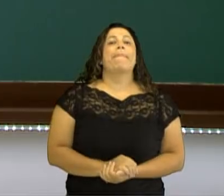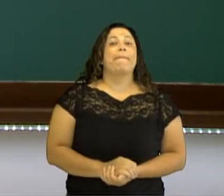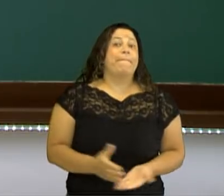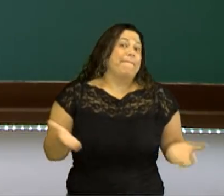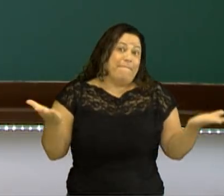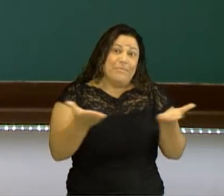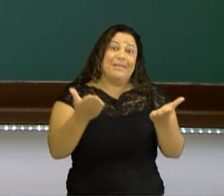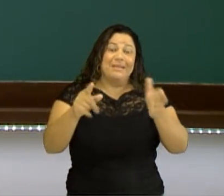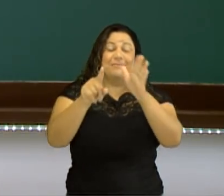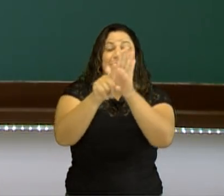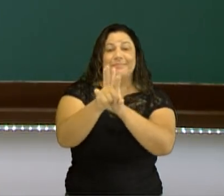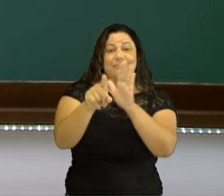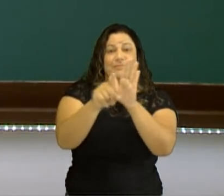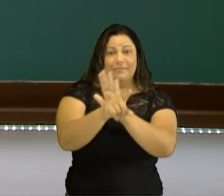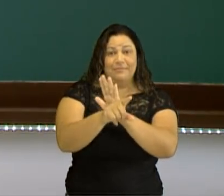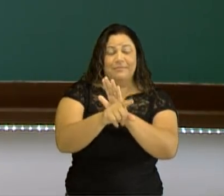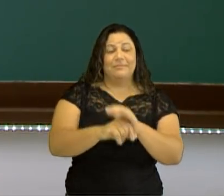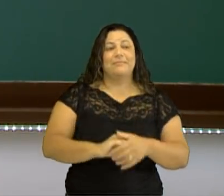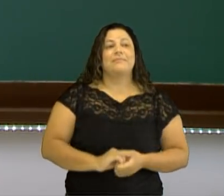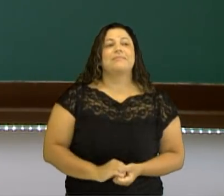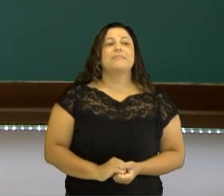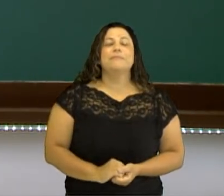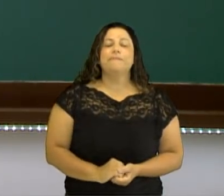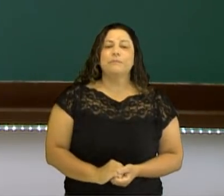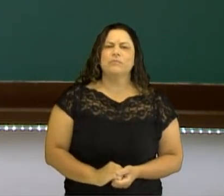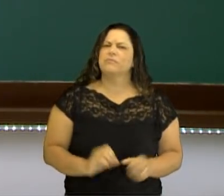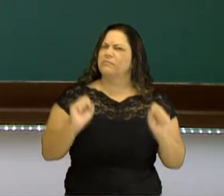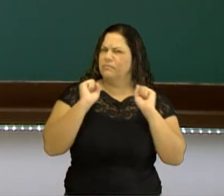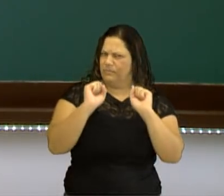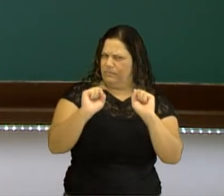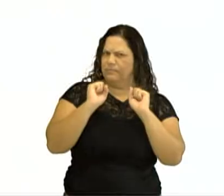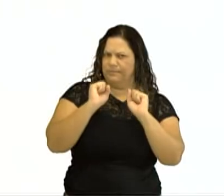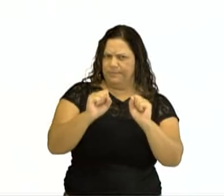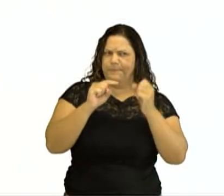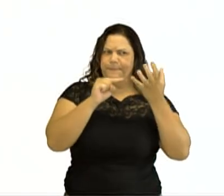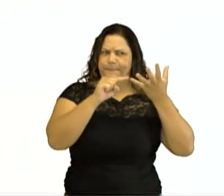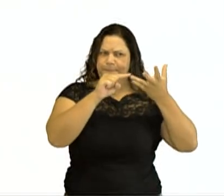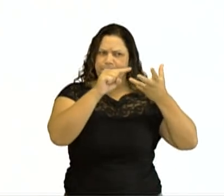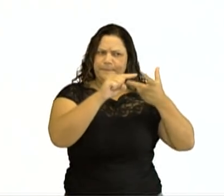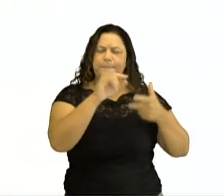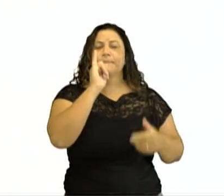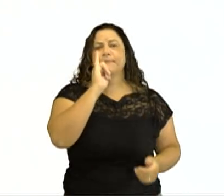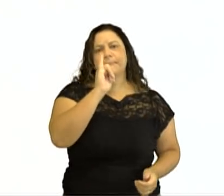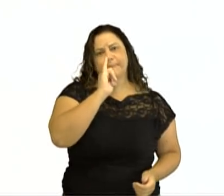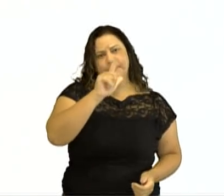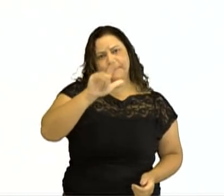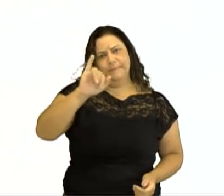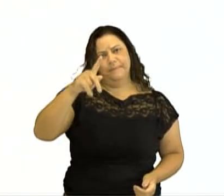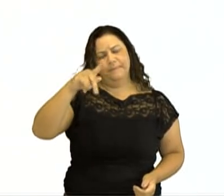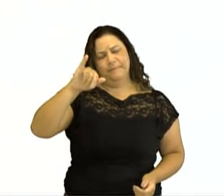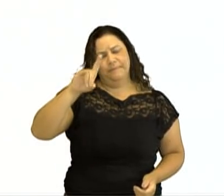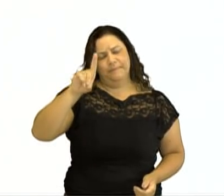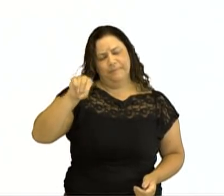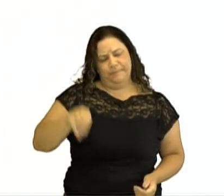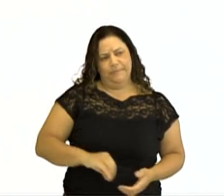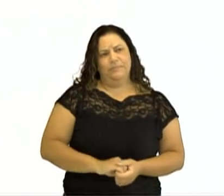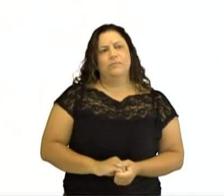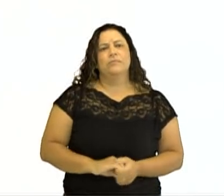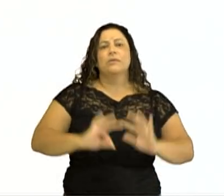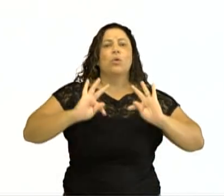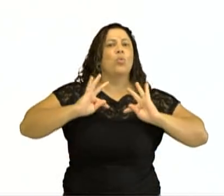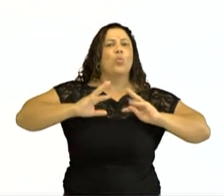E temos aqui um quiz que diz o seguinte: podemos citar como exemplos de lipídios todos os